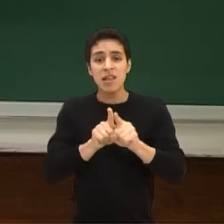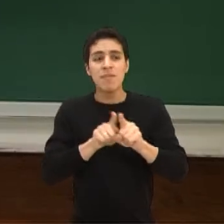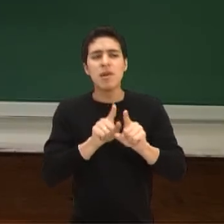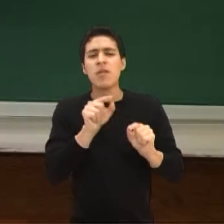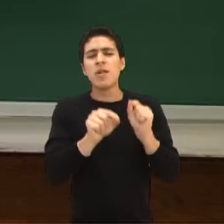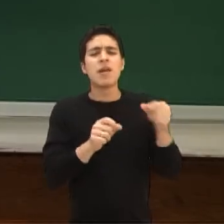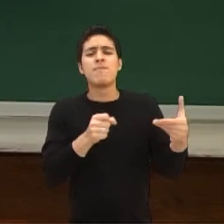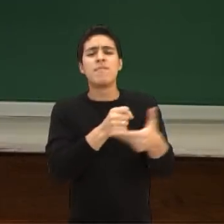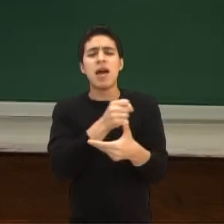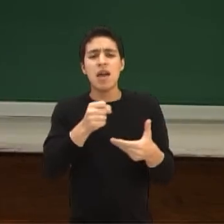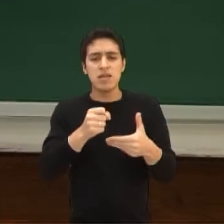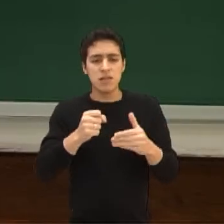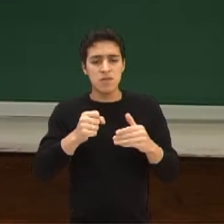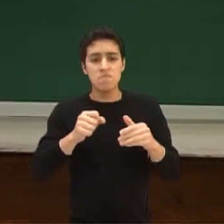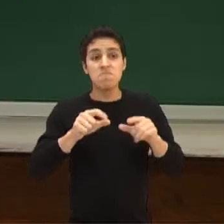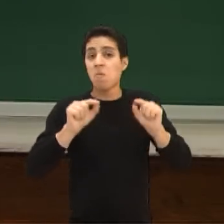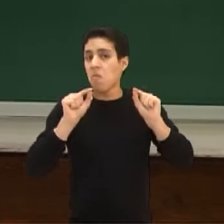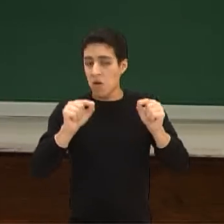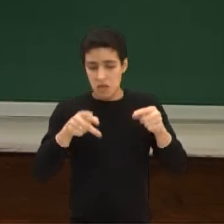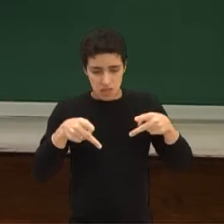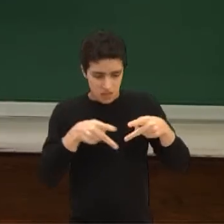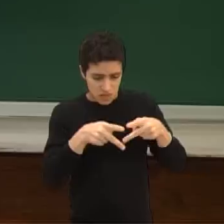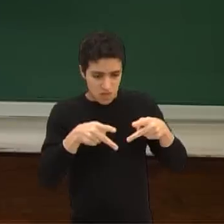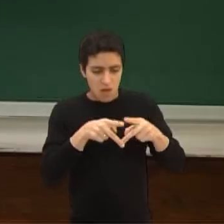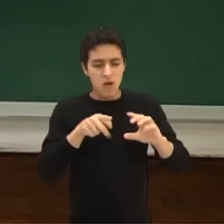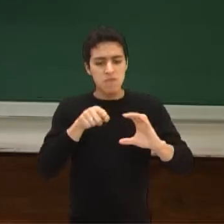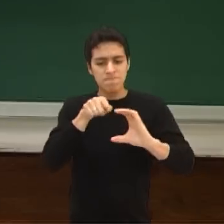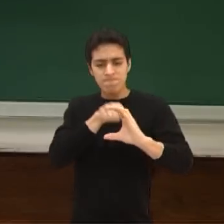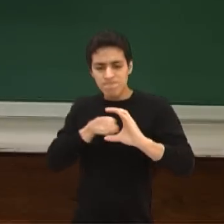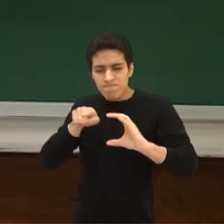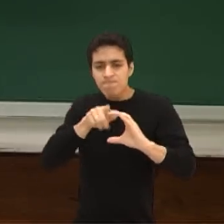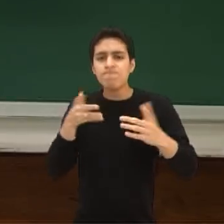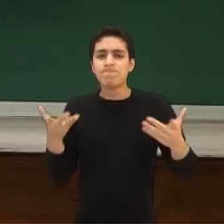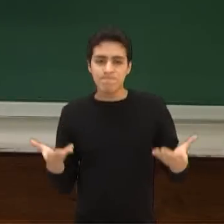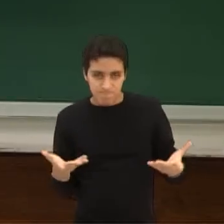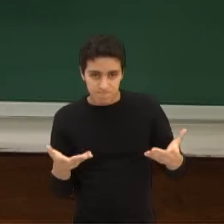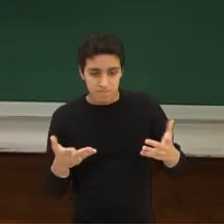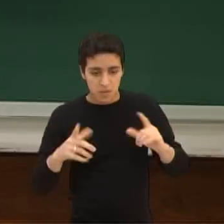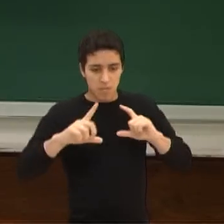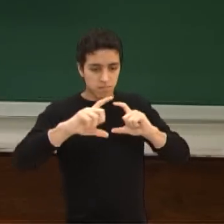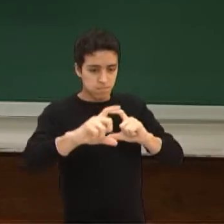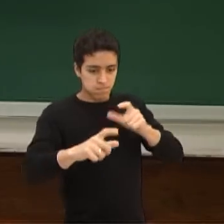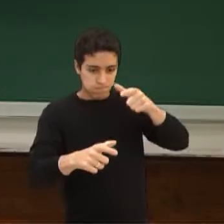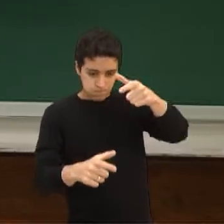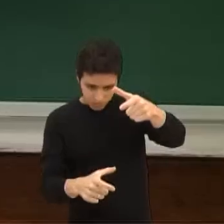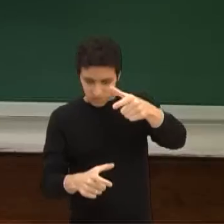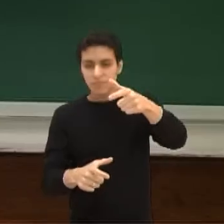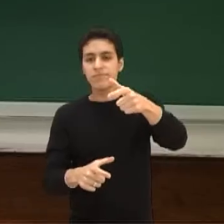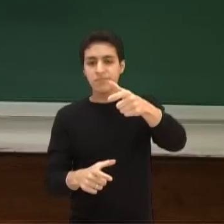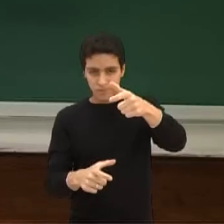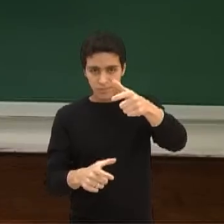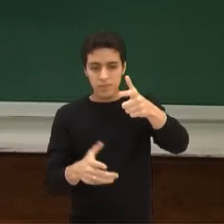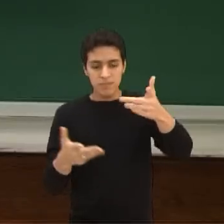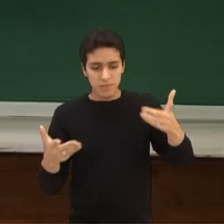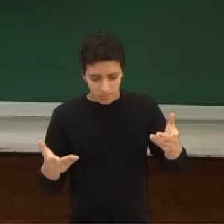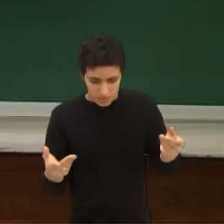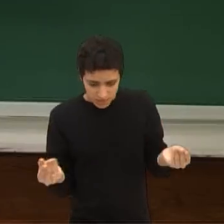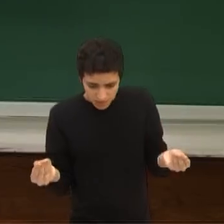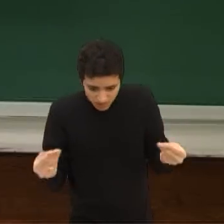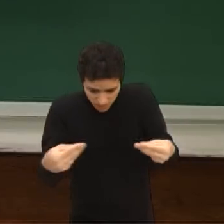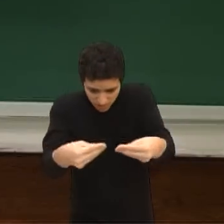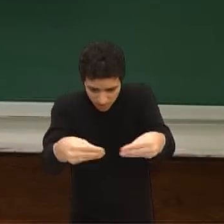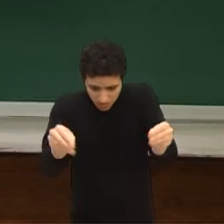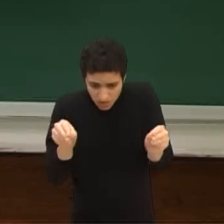tampas, que são formadas por duas circunferências, dois círculos. Então, quando nós montamos,